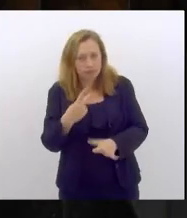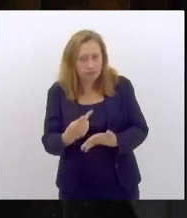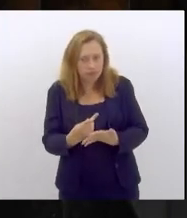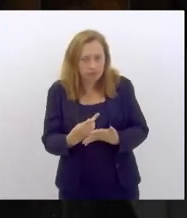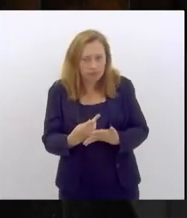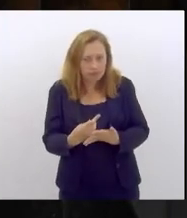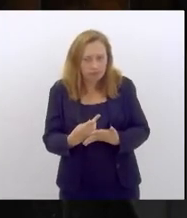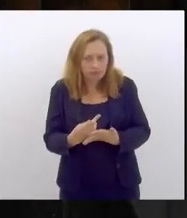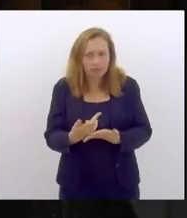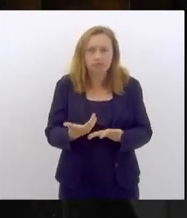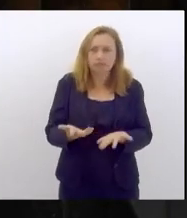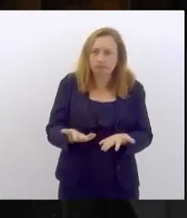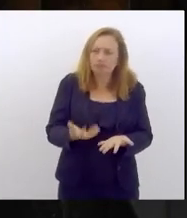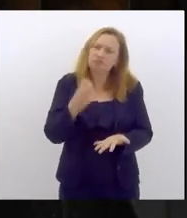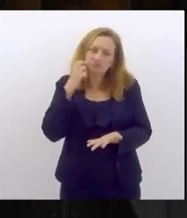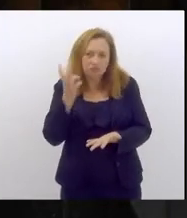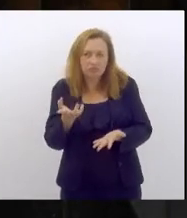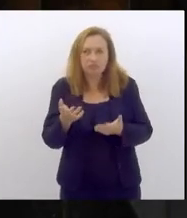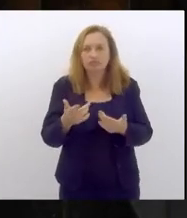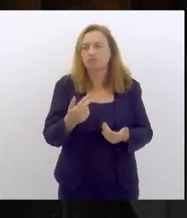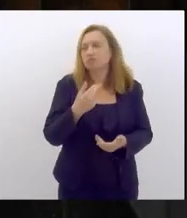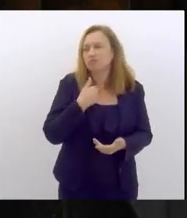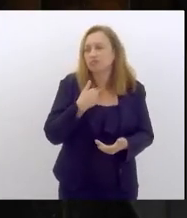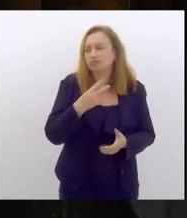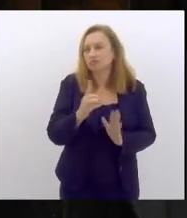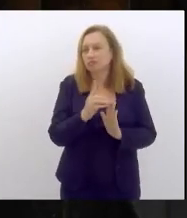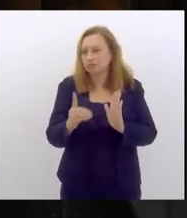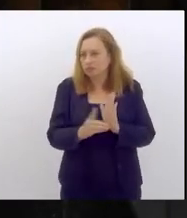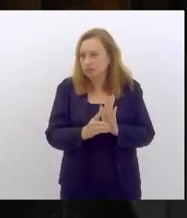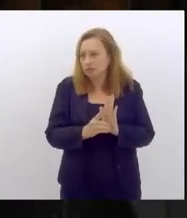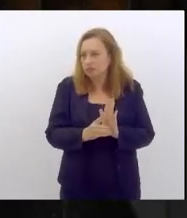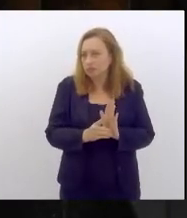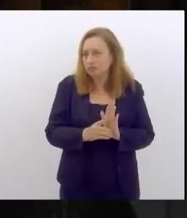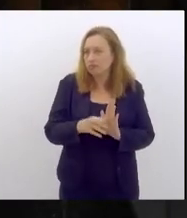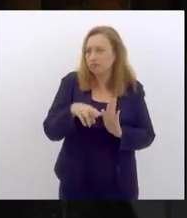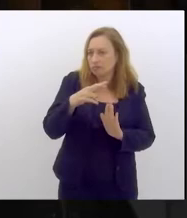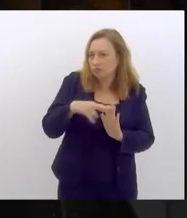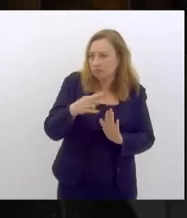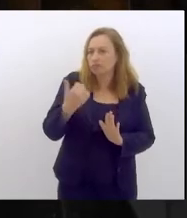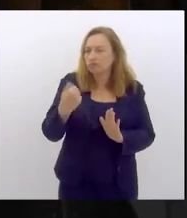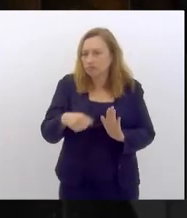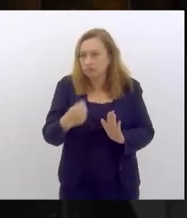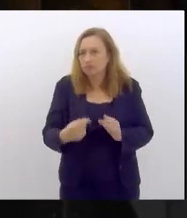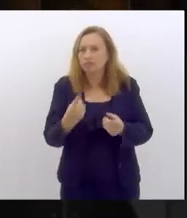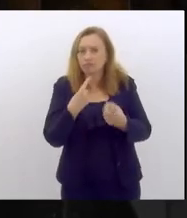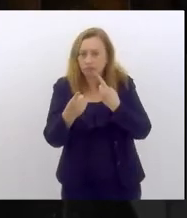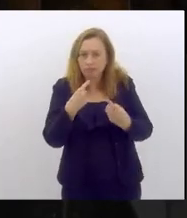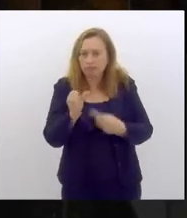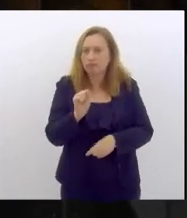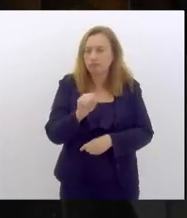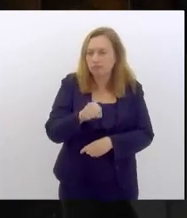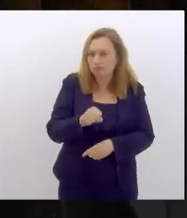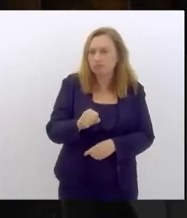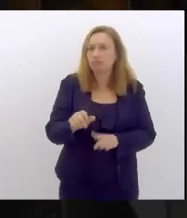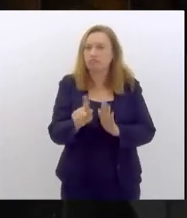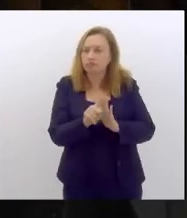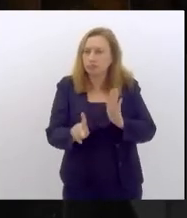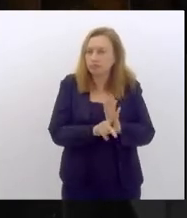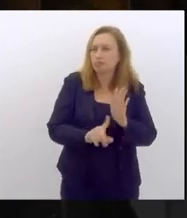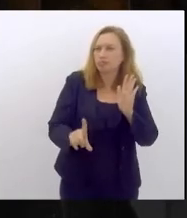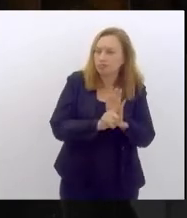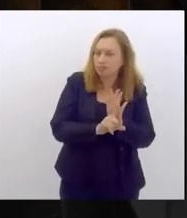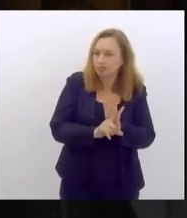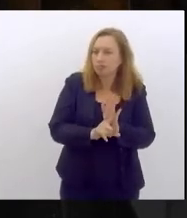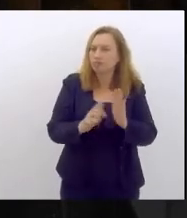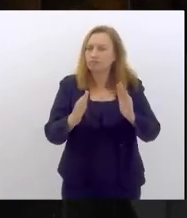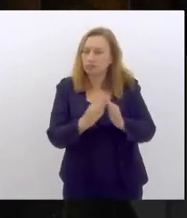a priorização, é uma vergonha. Então, não pode ser por decreto, não pode ser por resolução, tem que ter uma discussão sobre projeto de lei